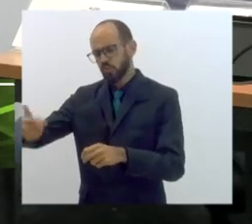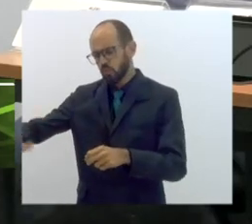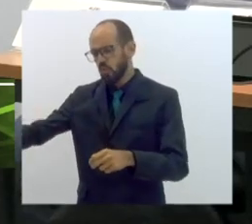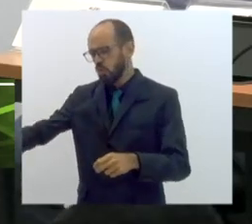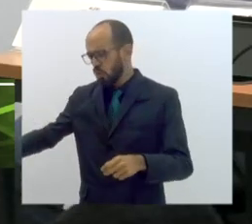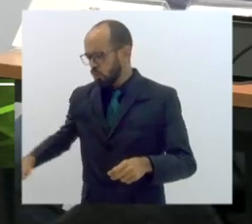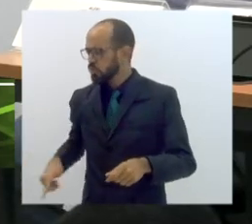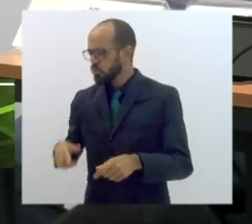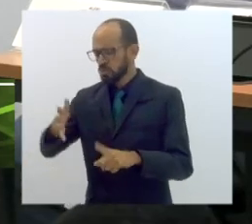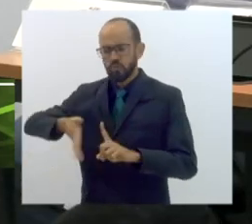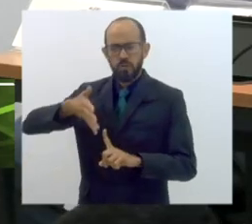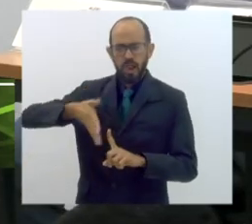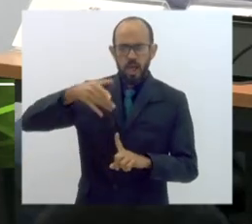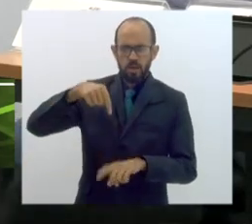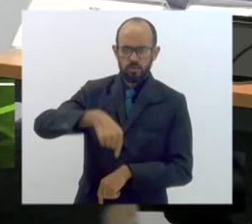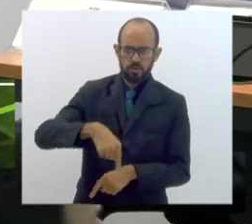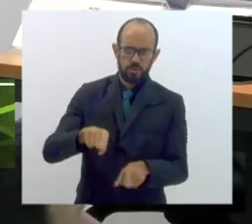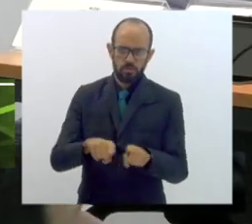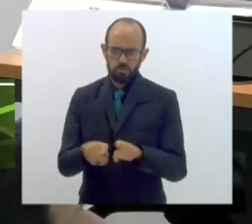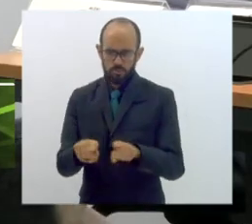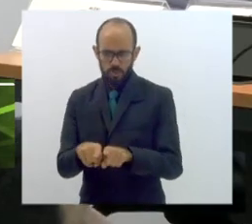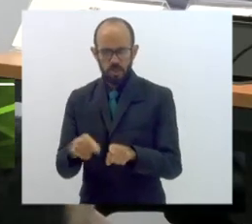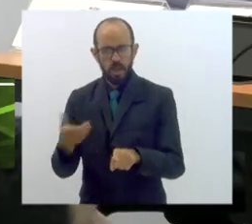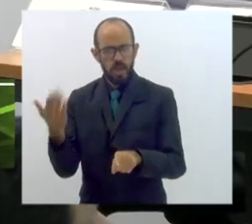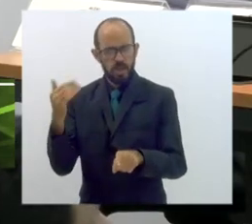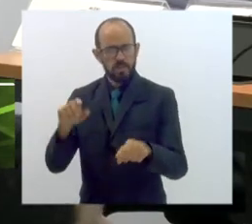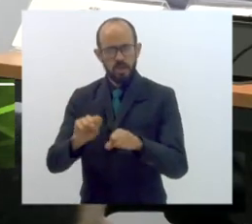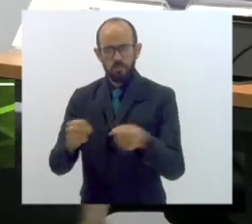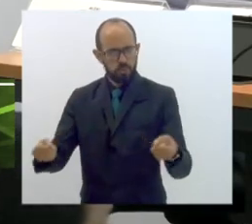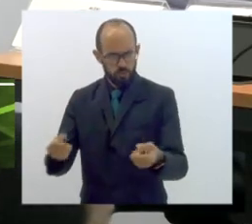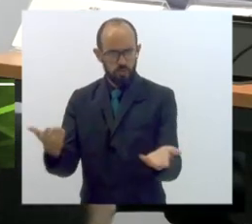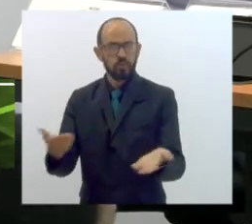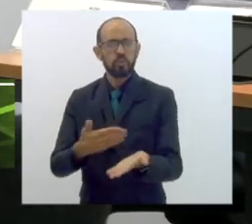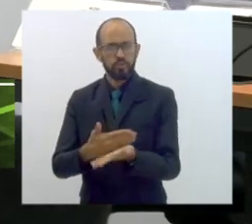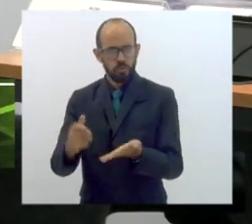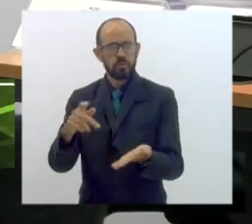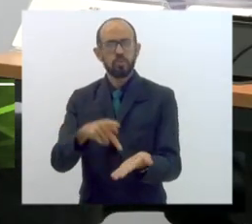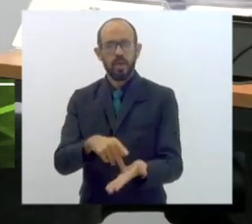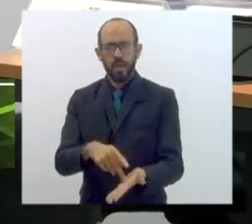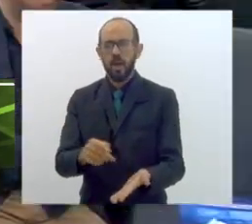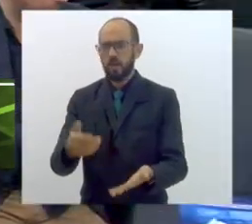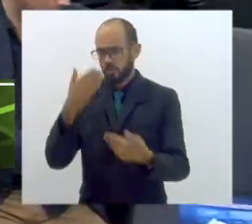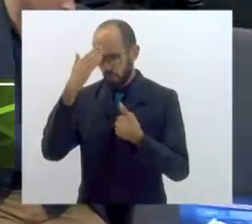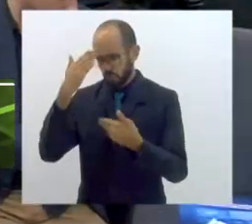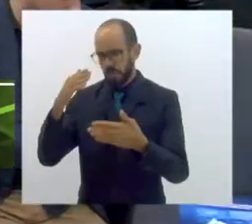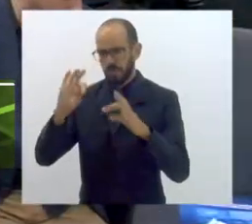falaram. Isso era impossível e se torna realidade. Muito obrigado, boa tarde a todos.